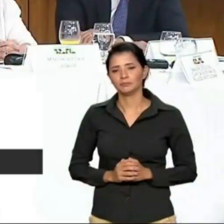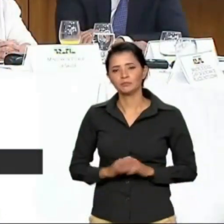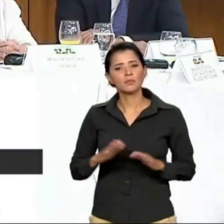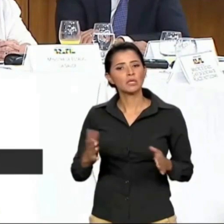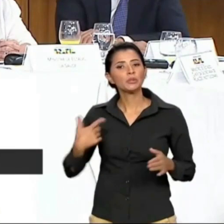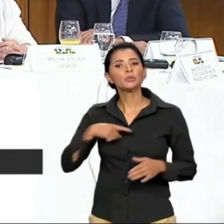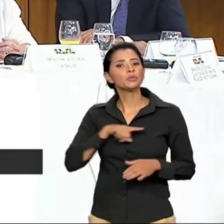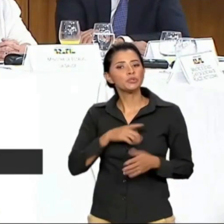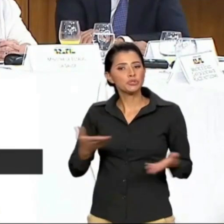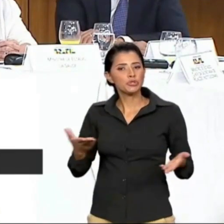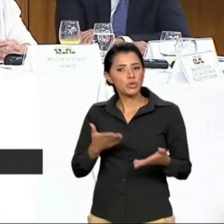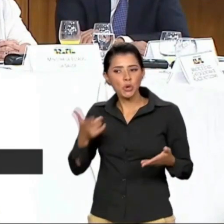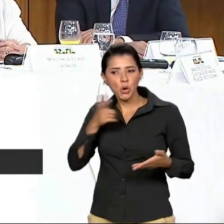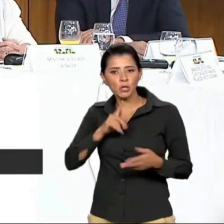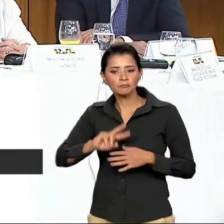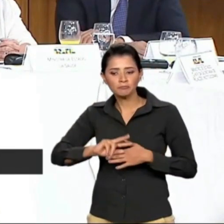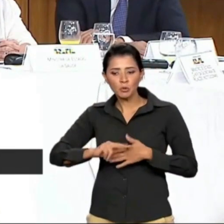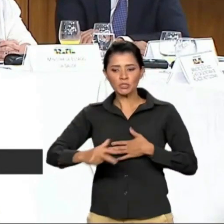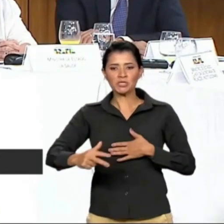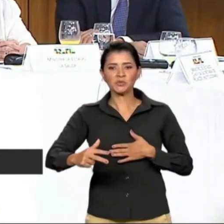Então, nós estamos colhendo isso.